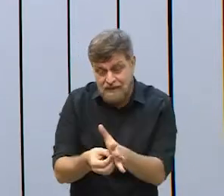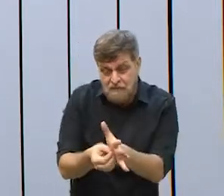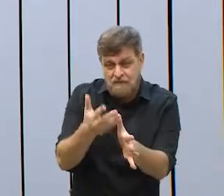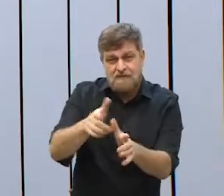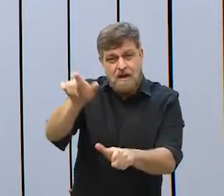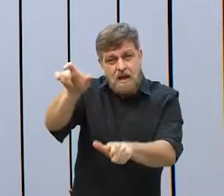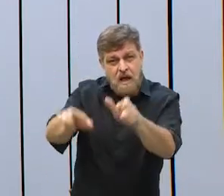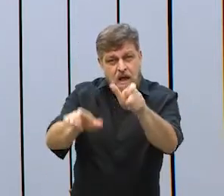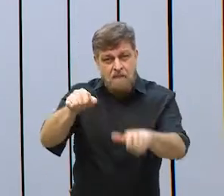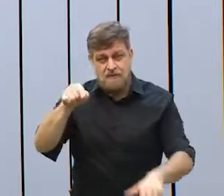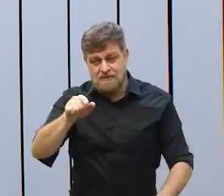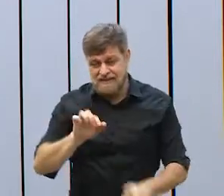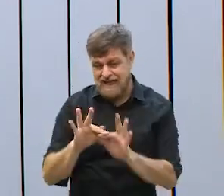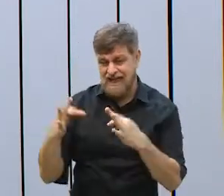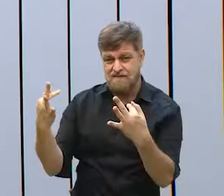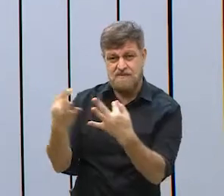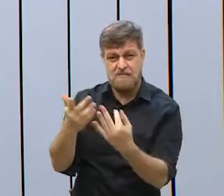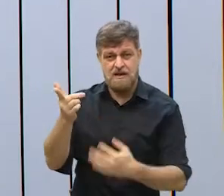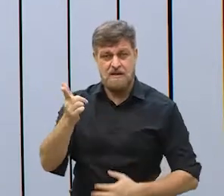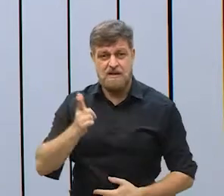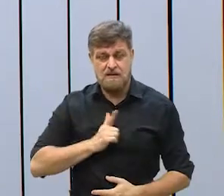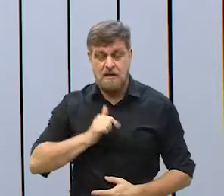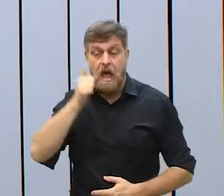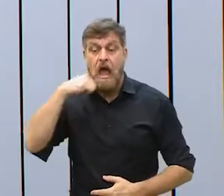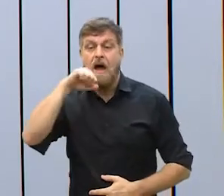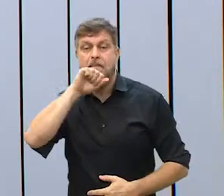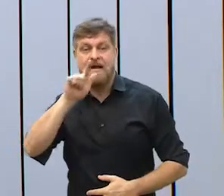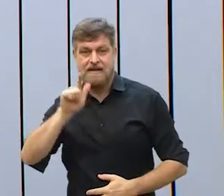pessoa ali de família recebe, a mãe de família